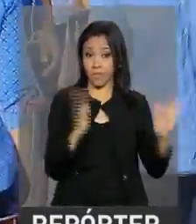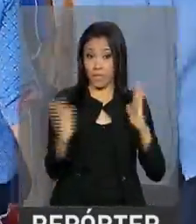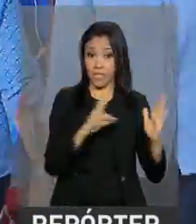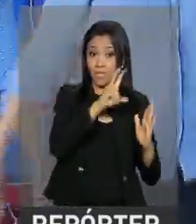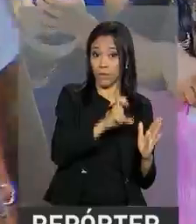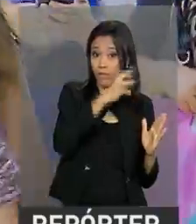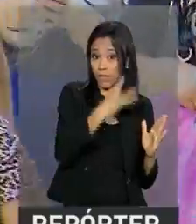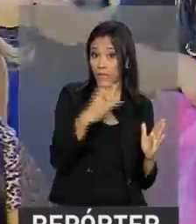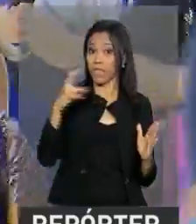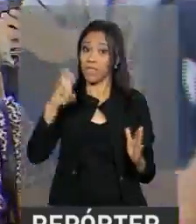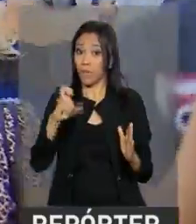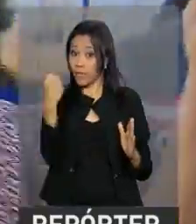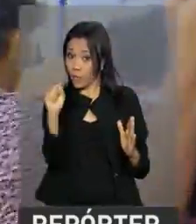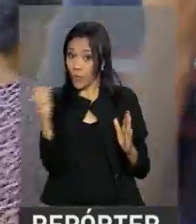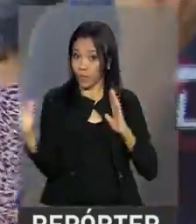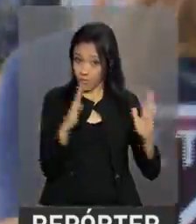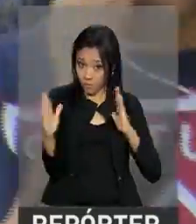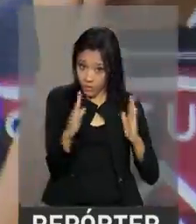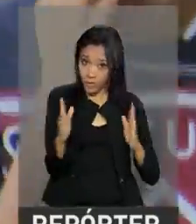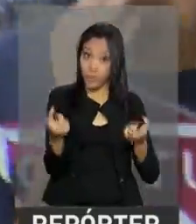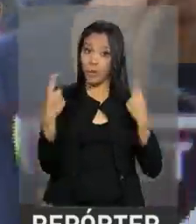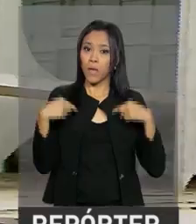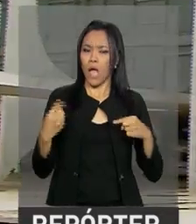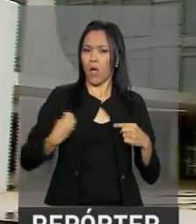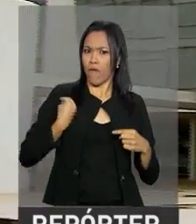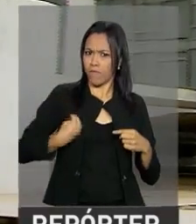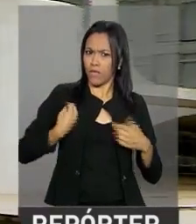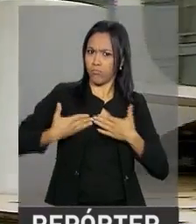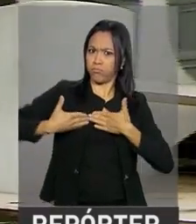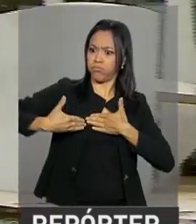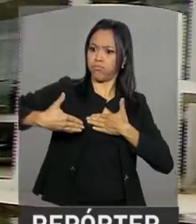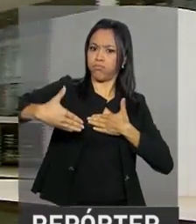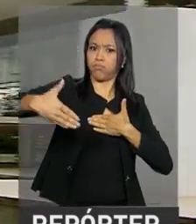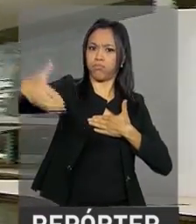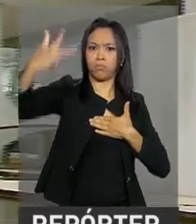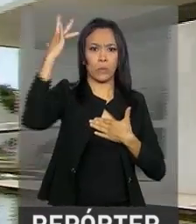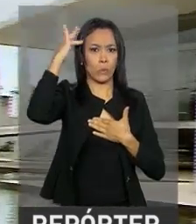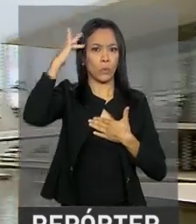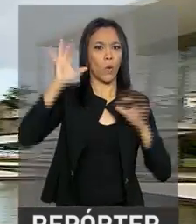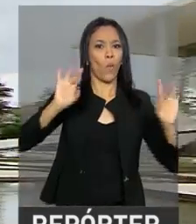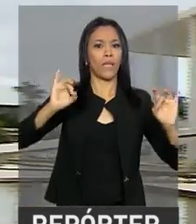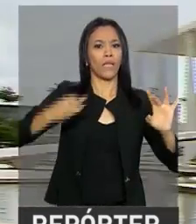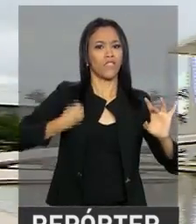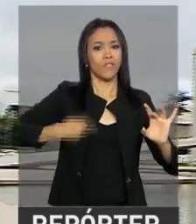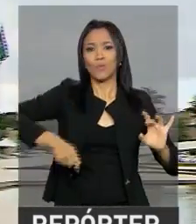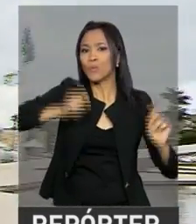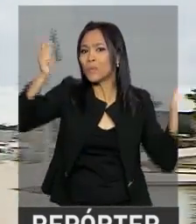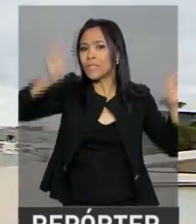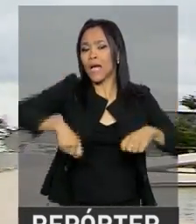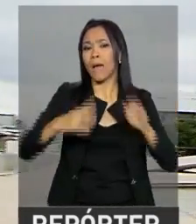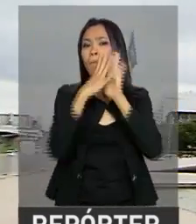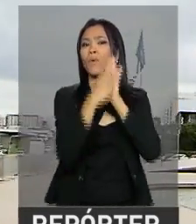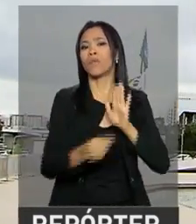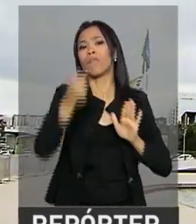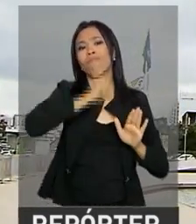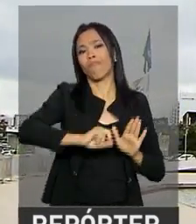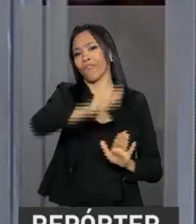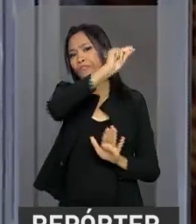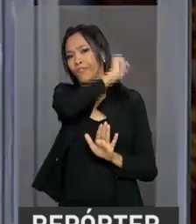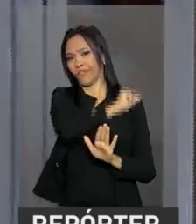58 anos com a estimativa de vida maior o governo afirma que não tem como manter o modelo nos moldes